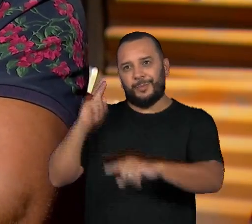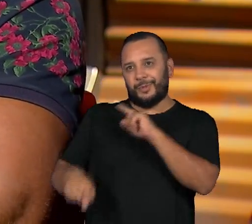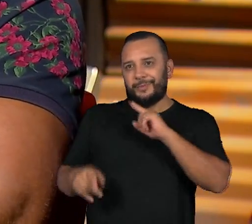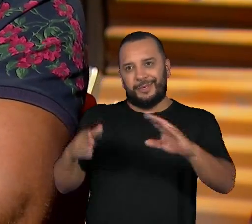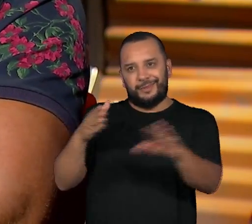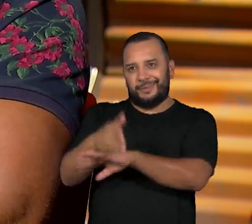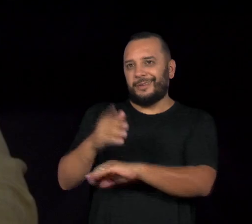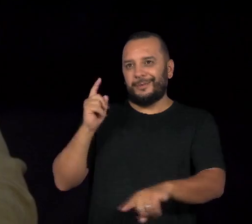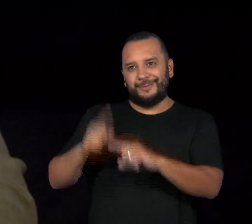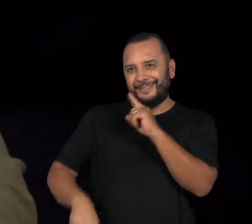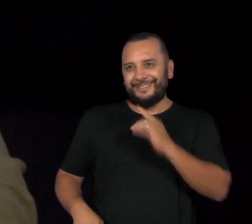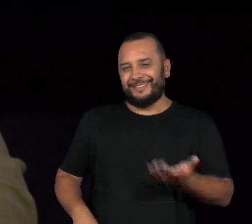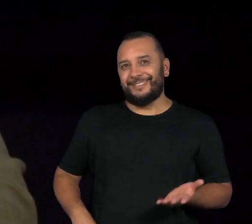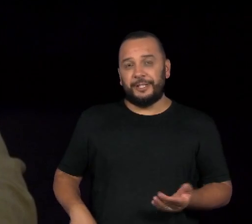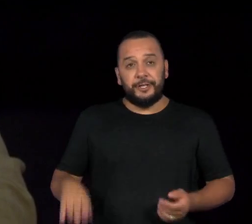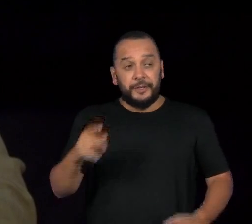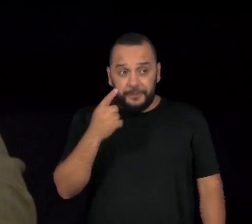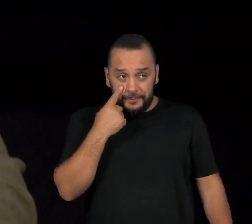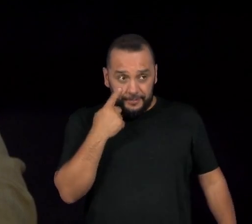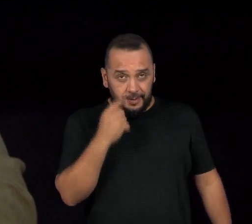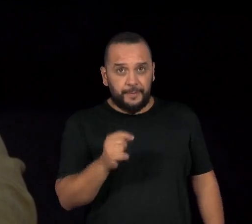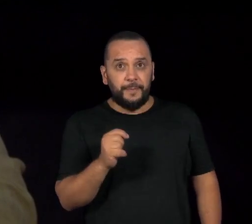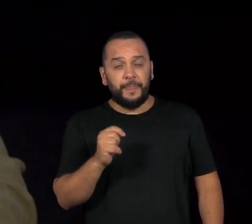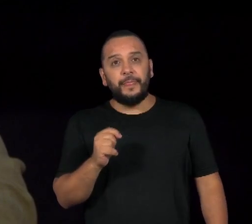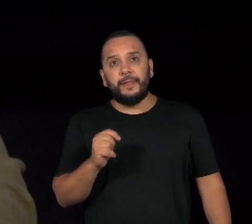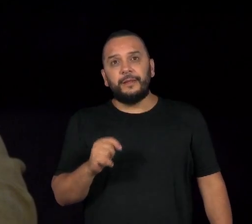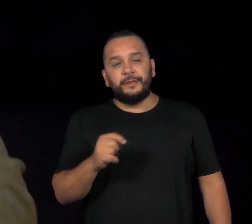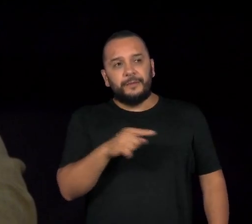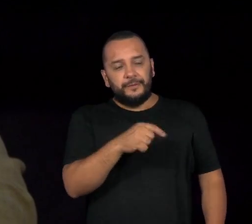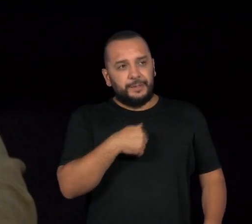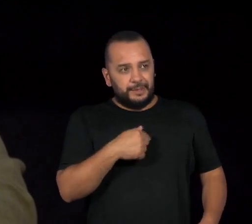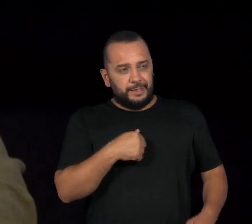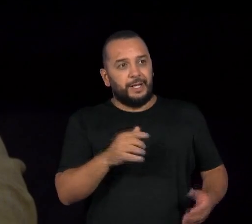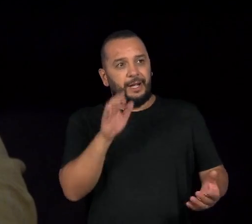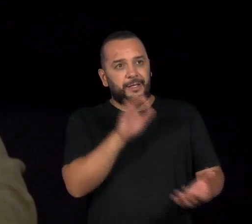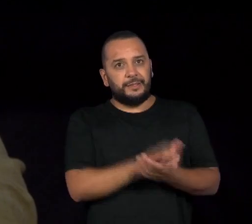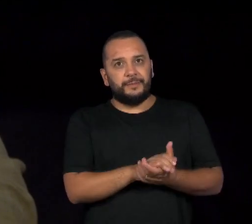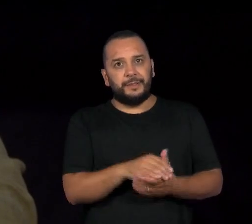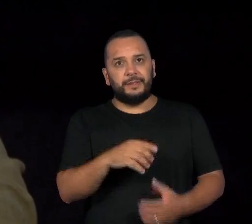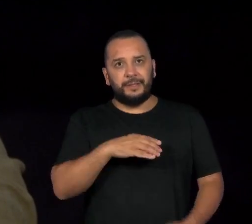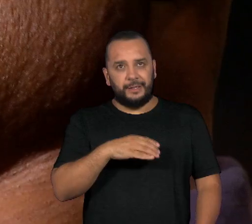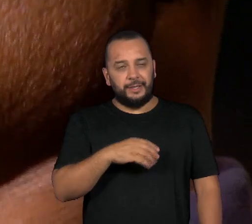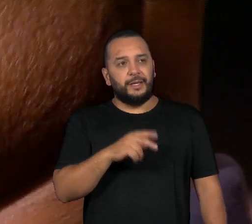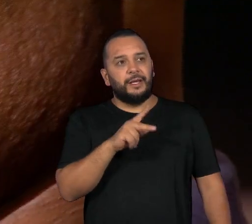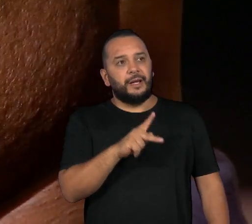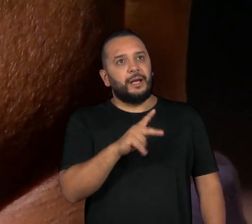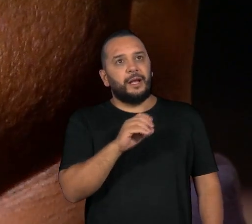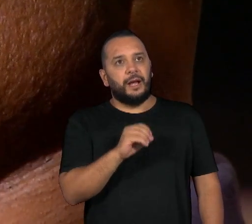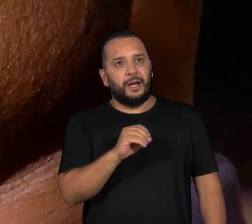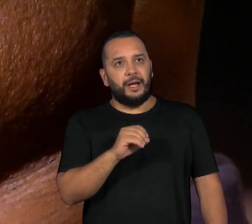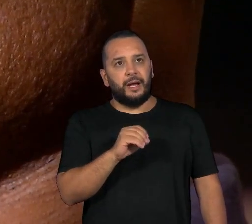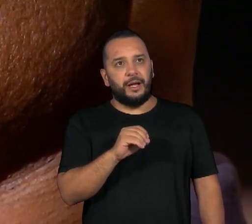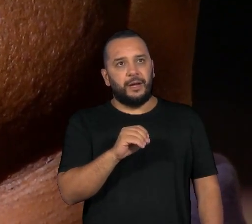dá, entendeu? Mas olha a chamada, ó. Da união com ela nasceram Kaori. E Kalil.